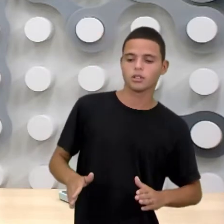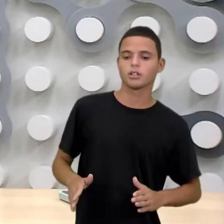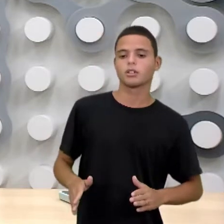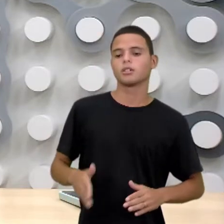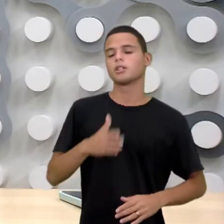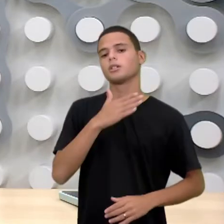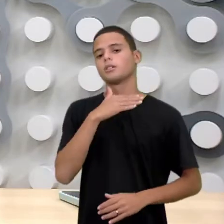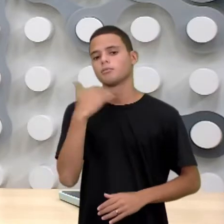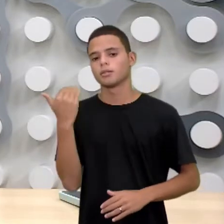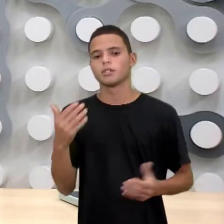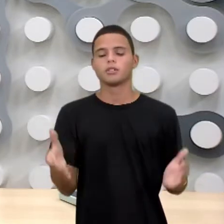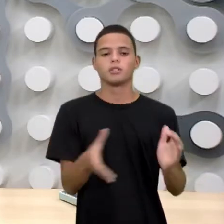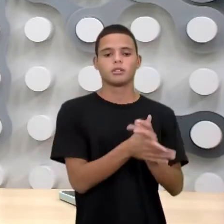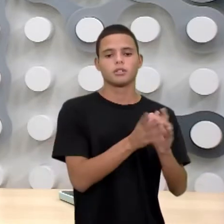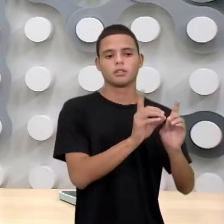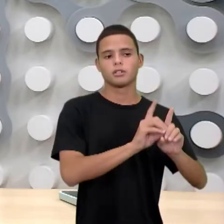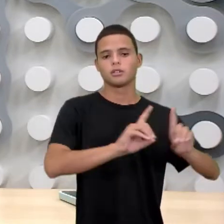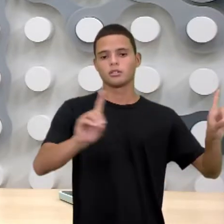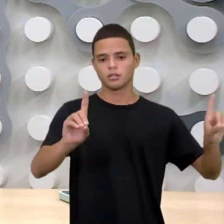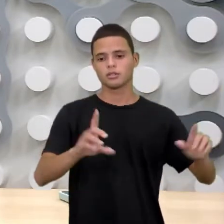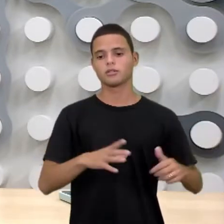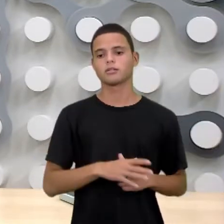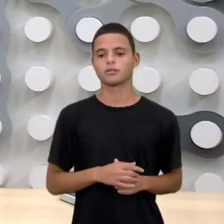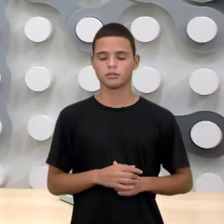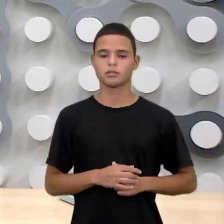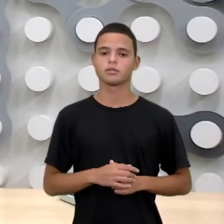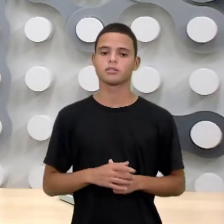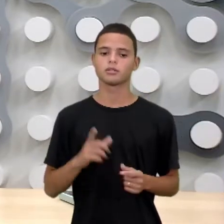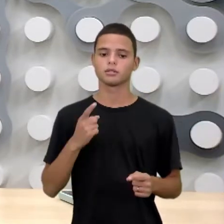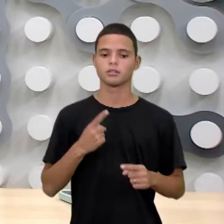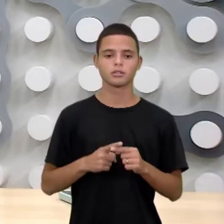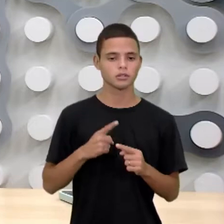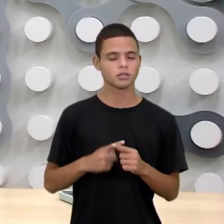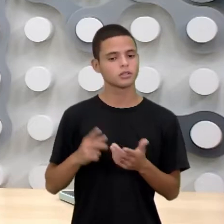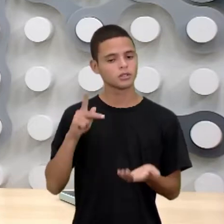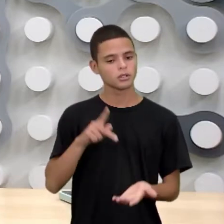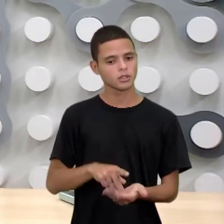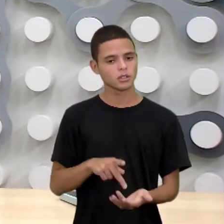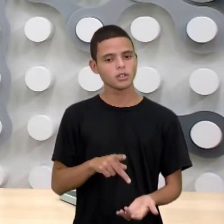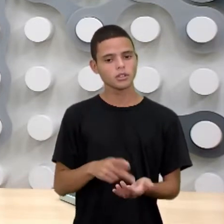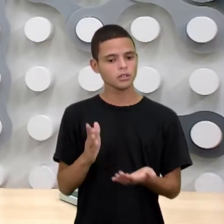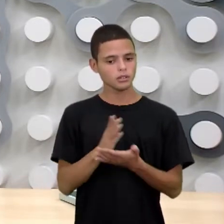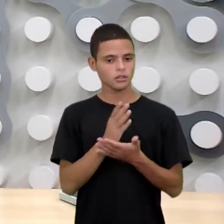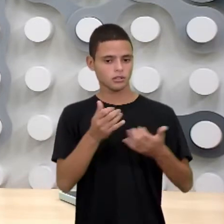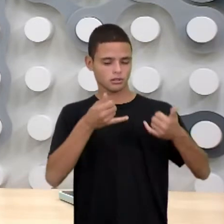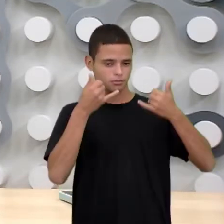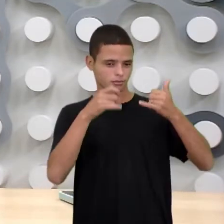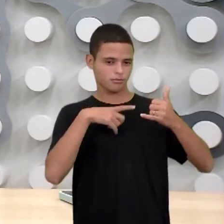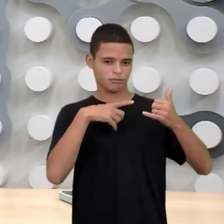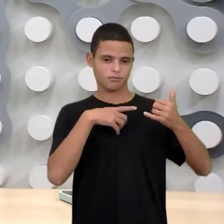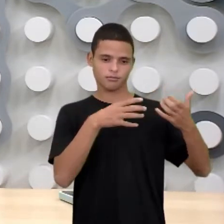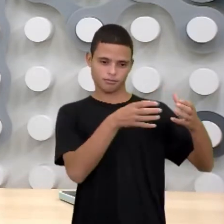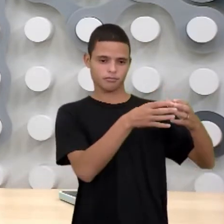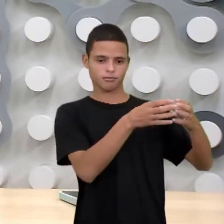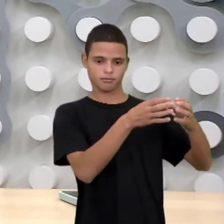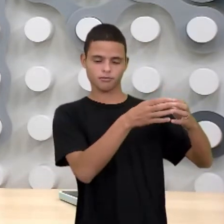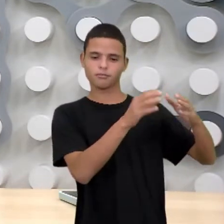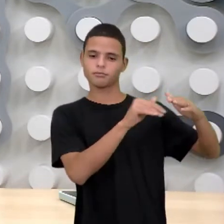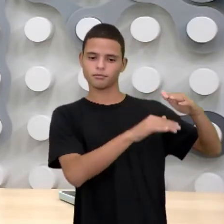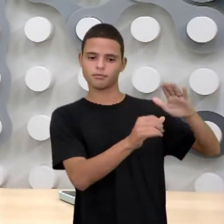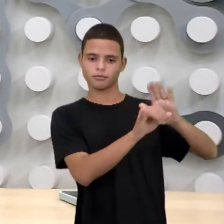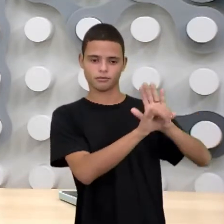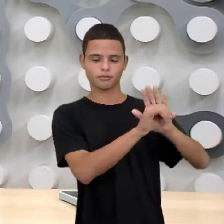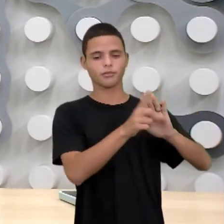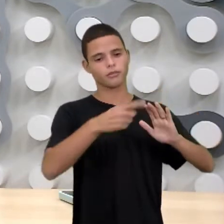de mortes e casamentos, né, e divórcios, né, porque na realidade esses dados aí vêm dos cartórios, né. Então veja como é importante